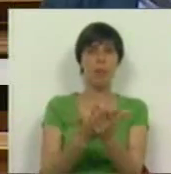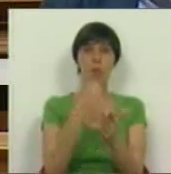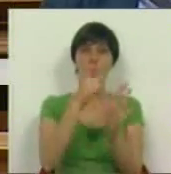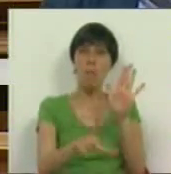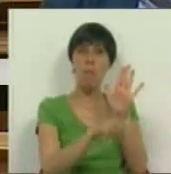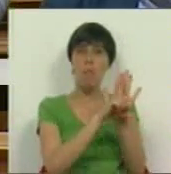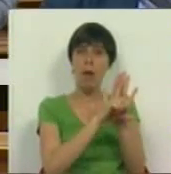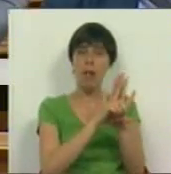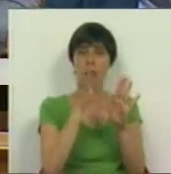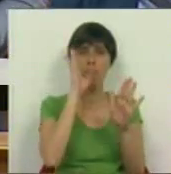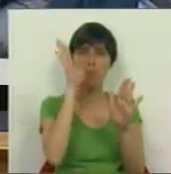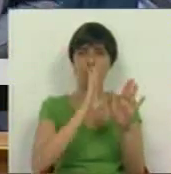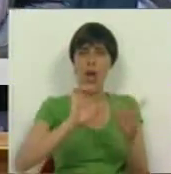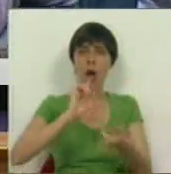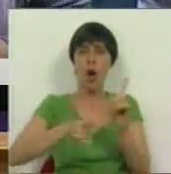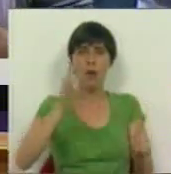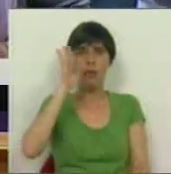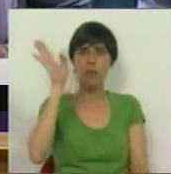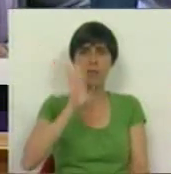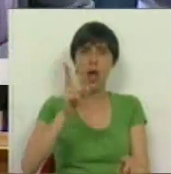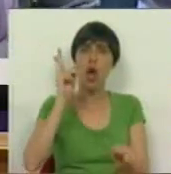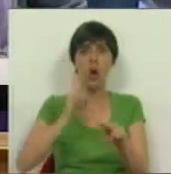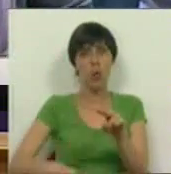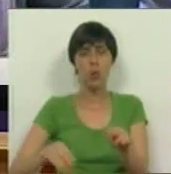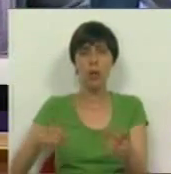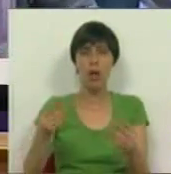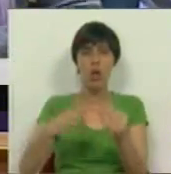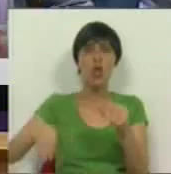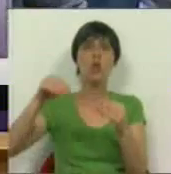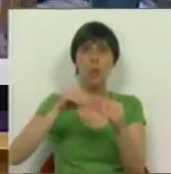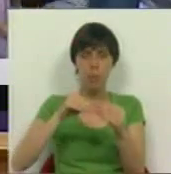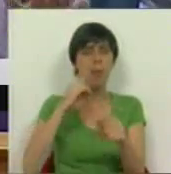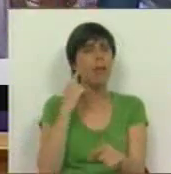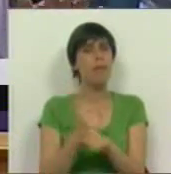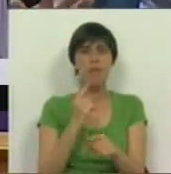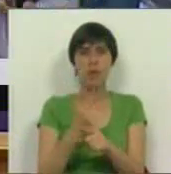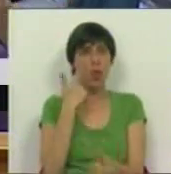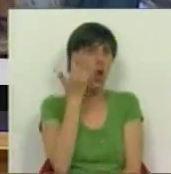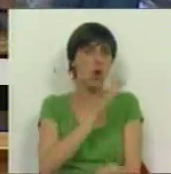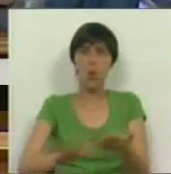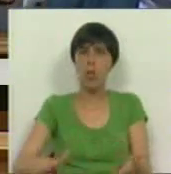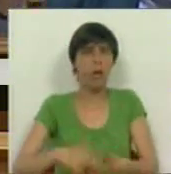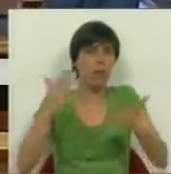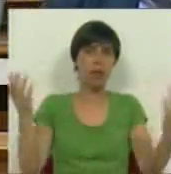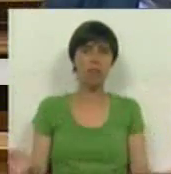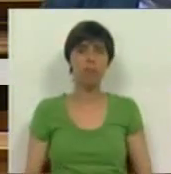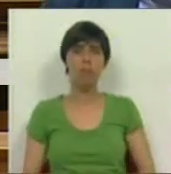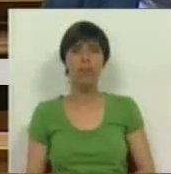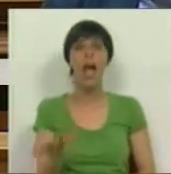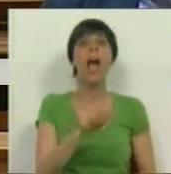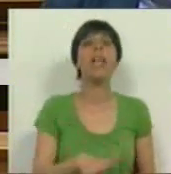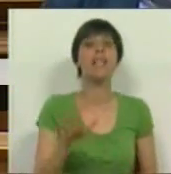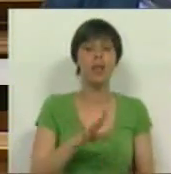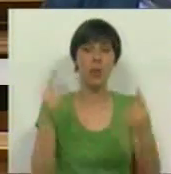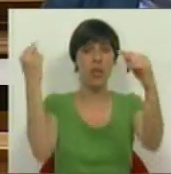lei que já traz a receita, ou seja, cortar nos suplementos, mesmo que não conheçam a